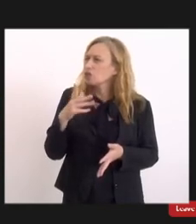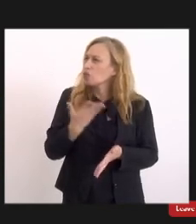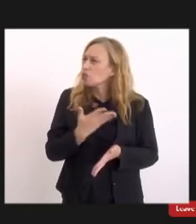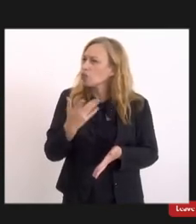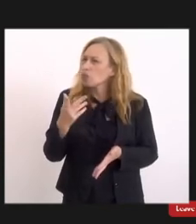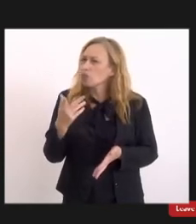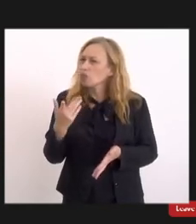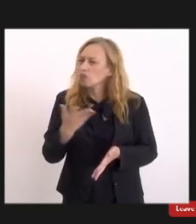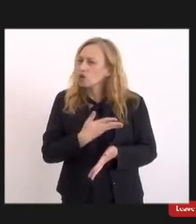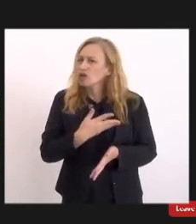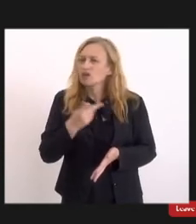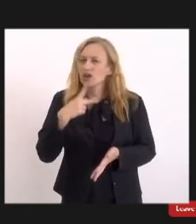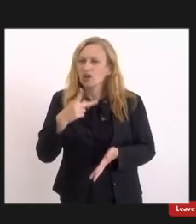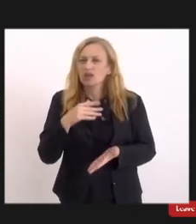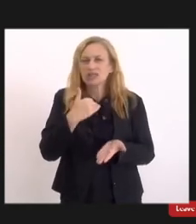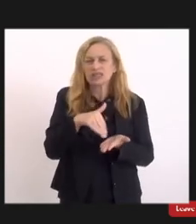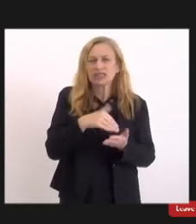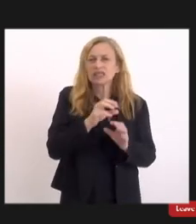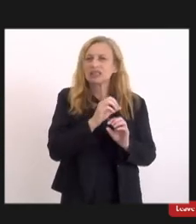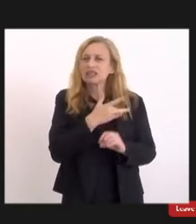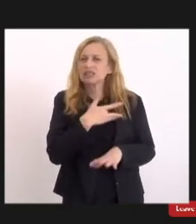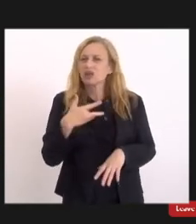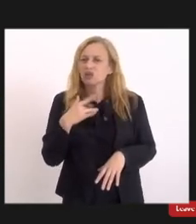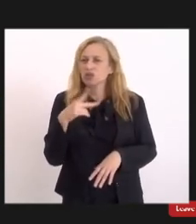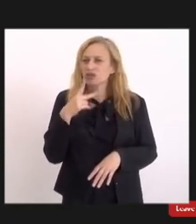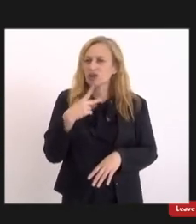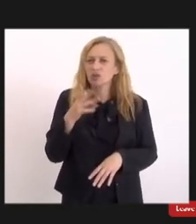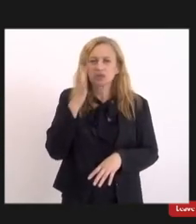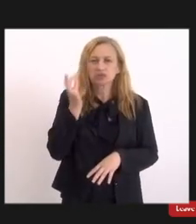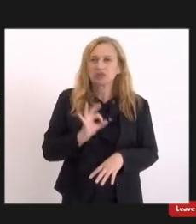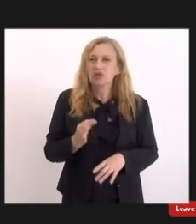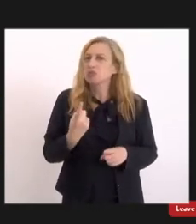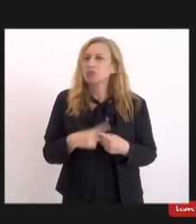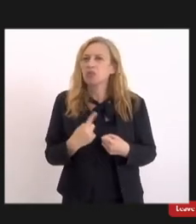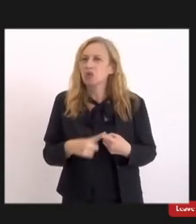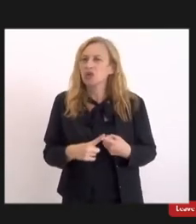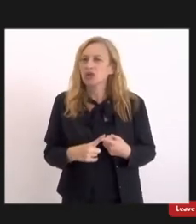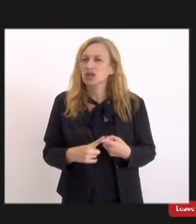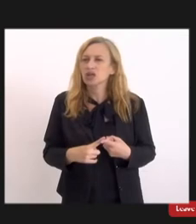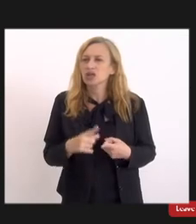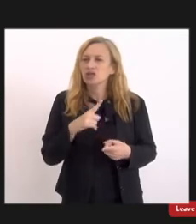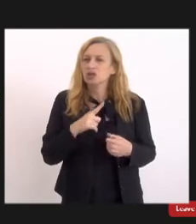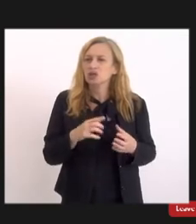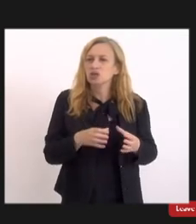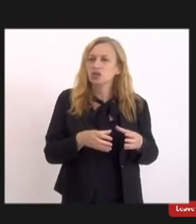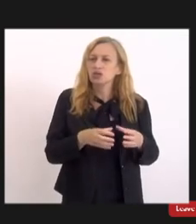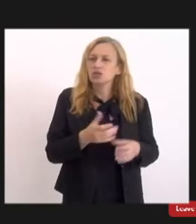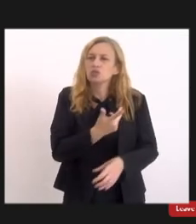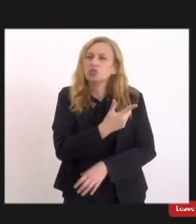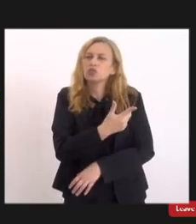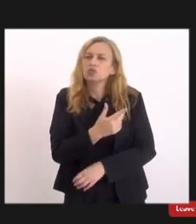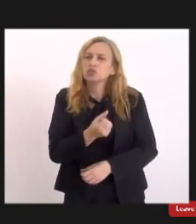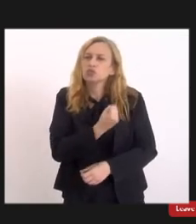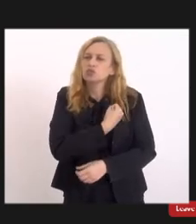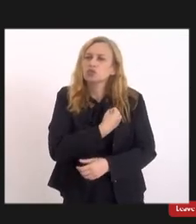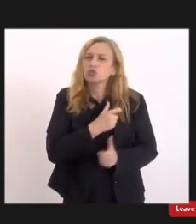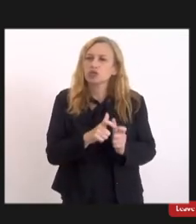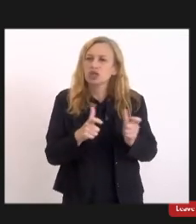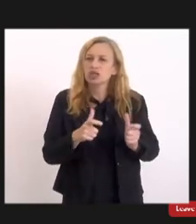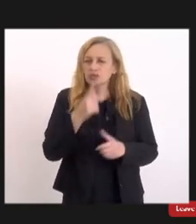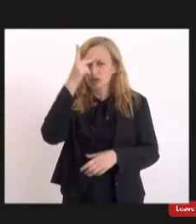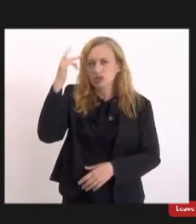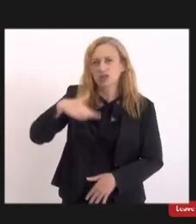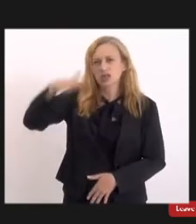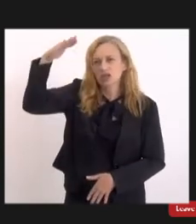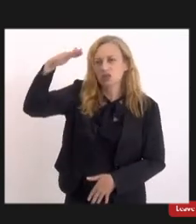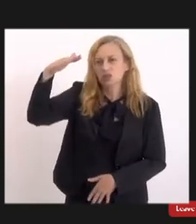engano, da Secretaria de Saúde, que falou que não sabe por que, né, a gente tem uma grande vacinação entre os adultos e não tem